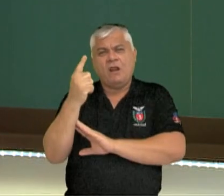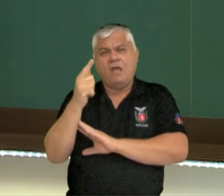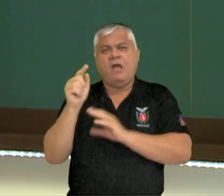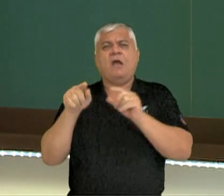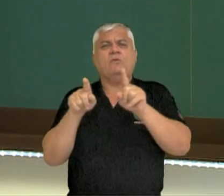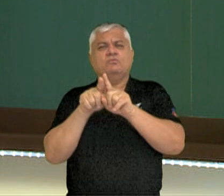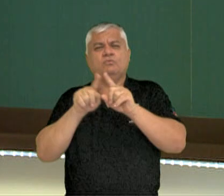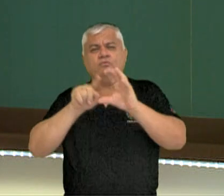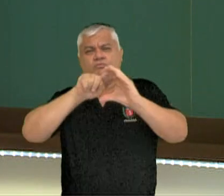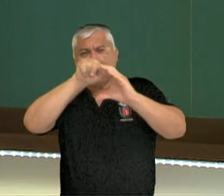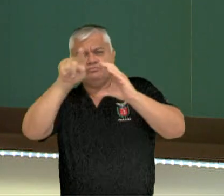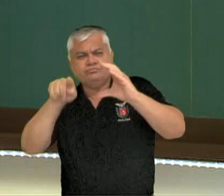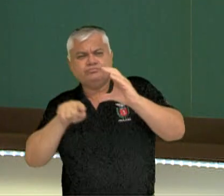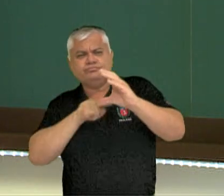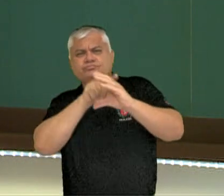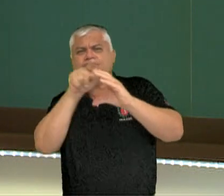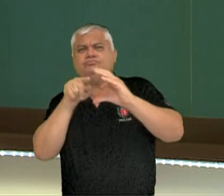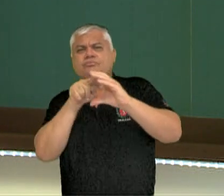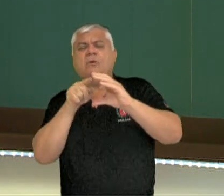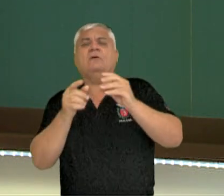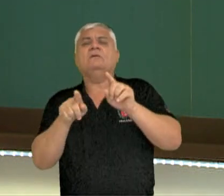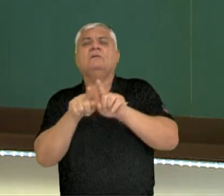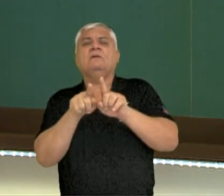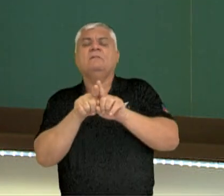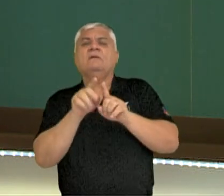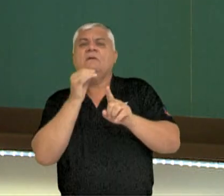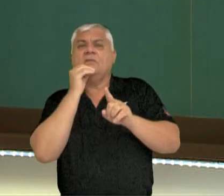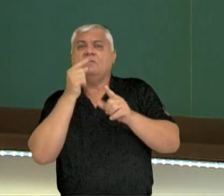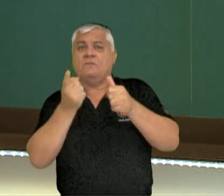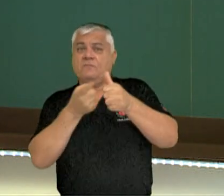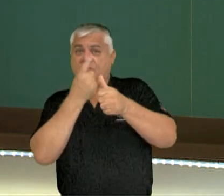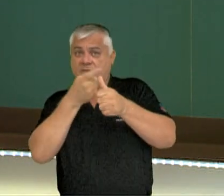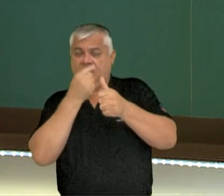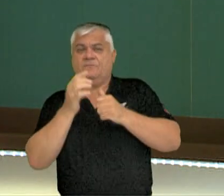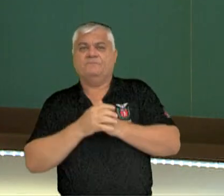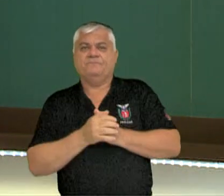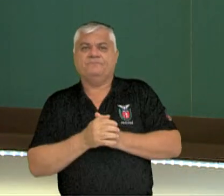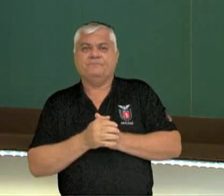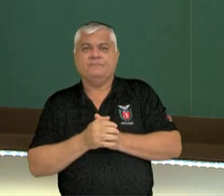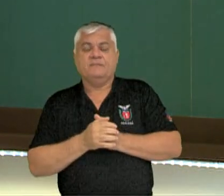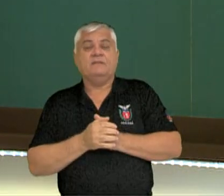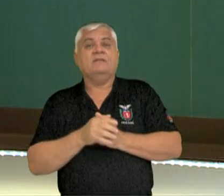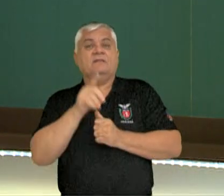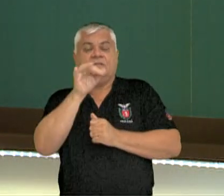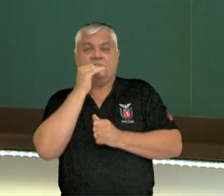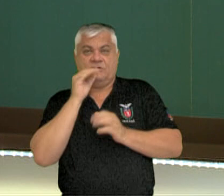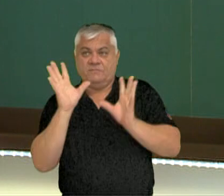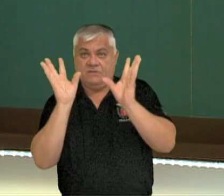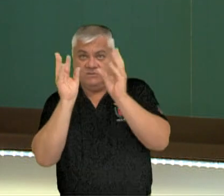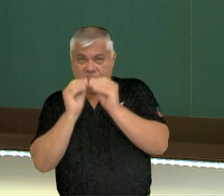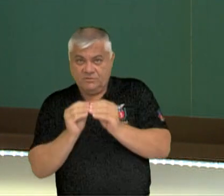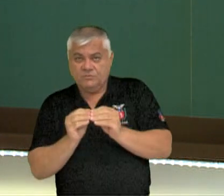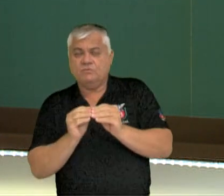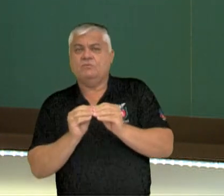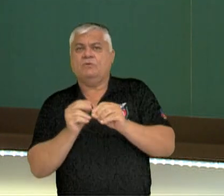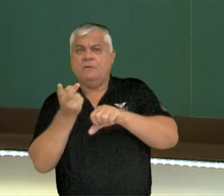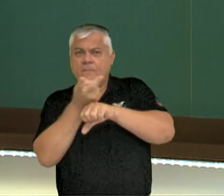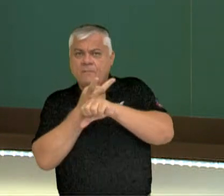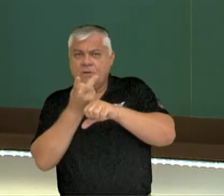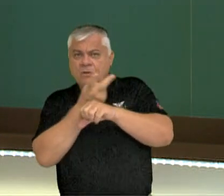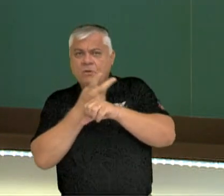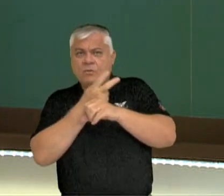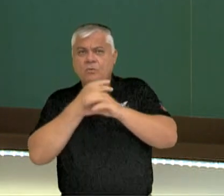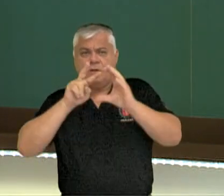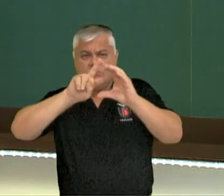a circunferência no primeiro quadrante, tá? Então, você reduz, acha um ângulo correspondente